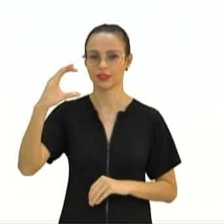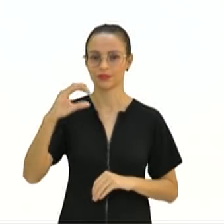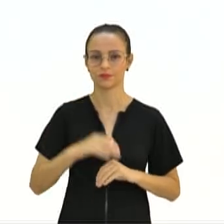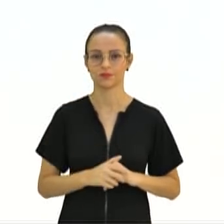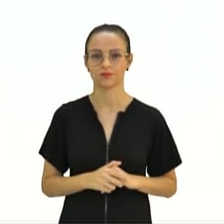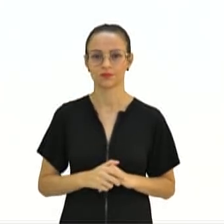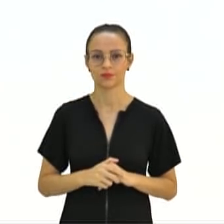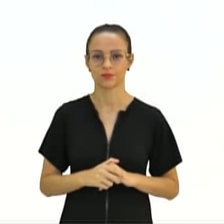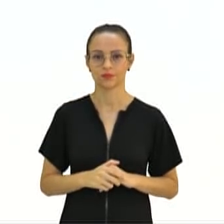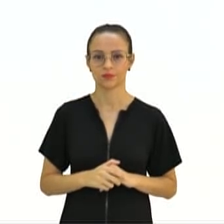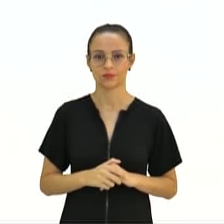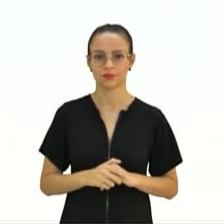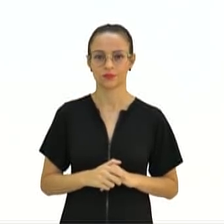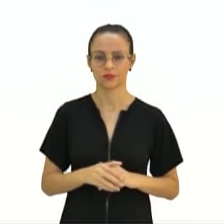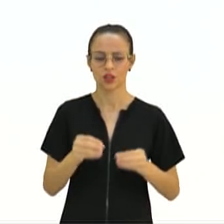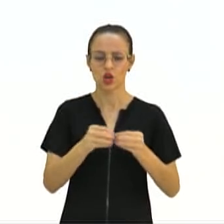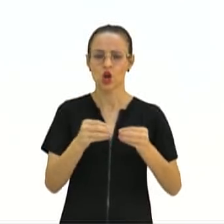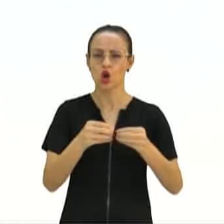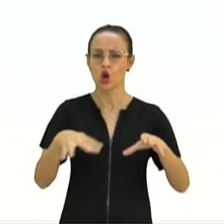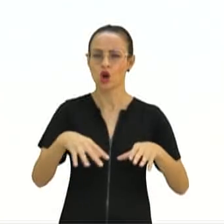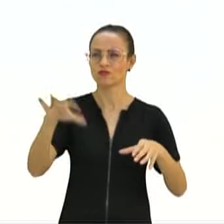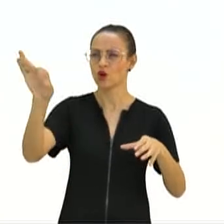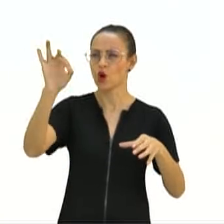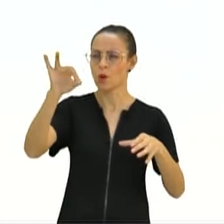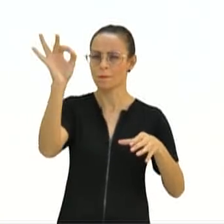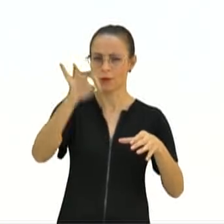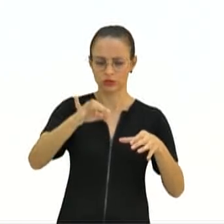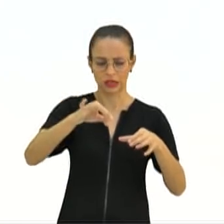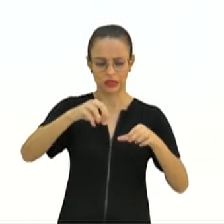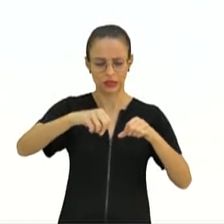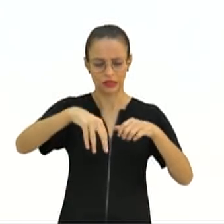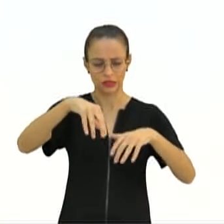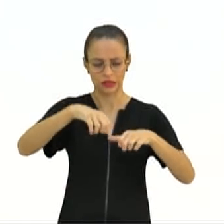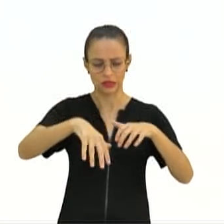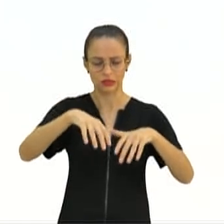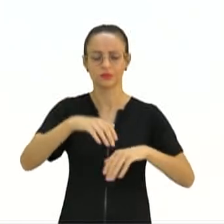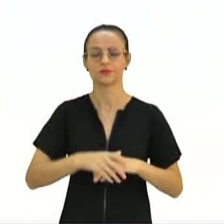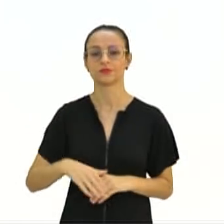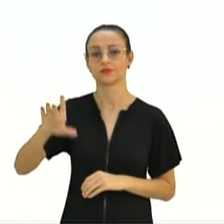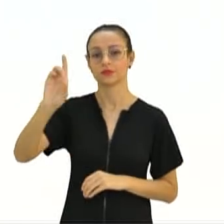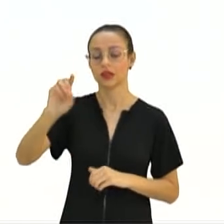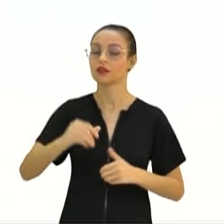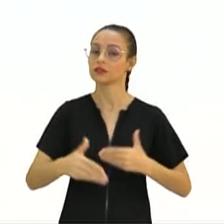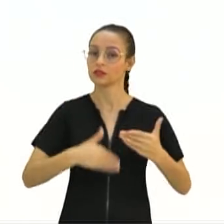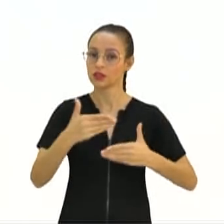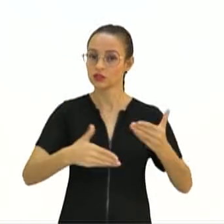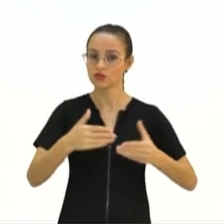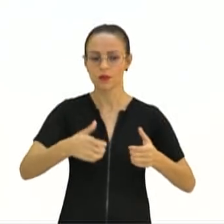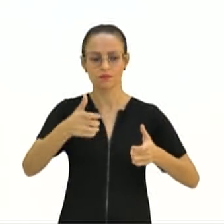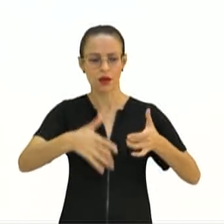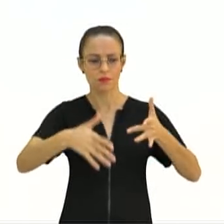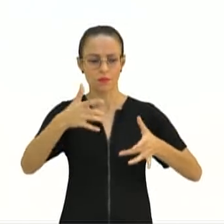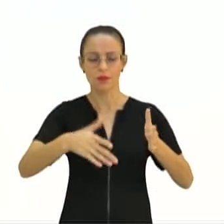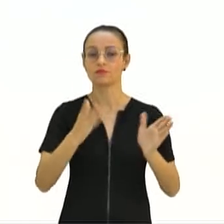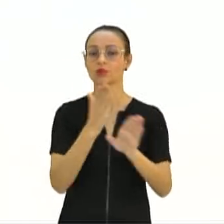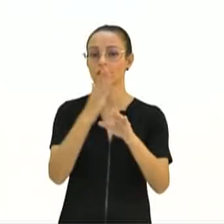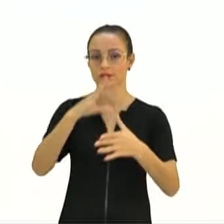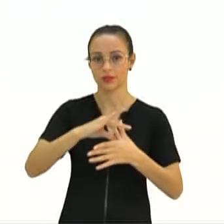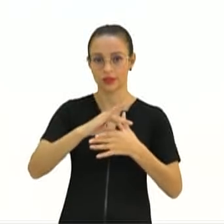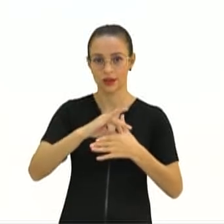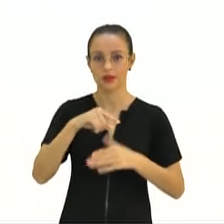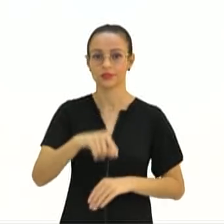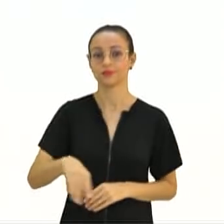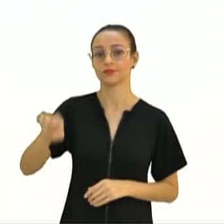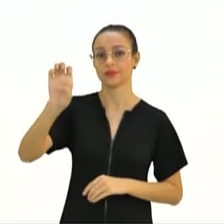a postura de ovos pelas moscas. Letra D, ao desenvolvimento de cistos presentes na carne,